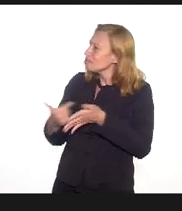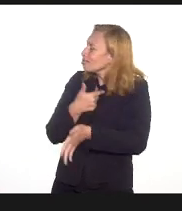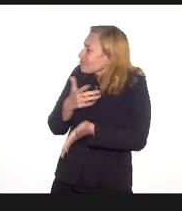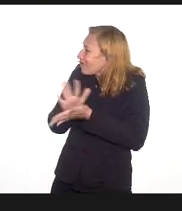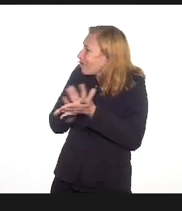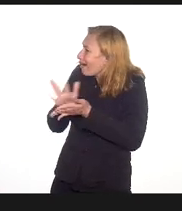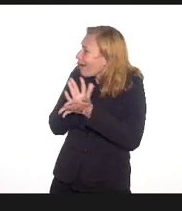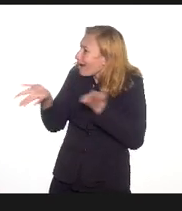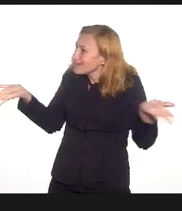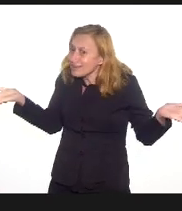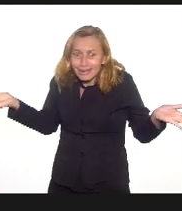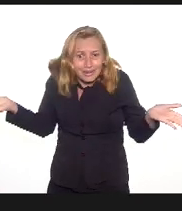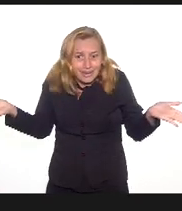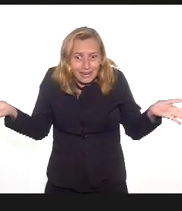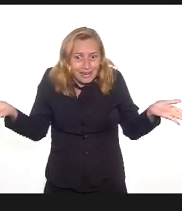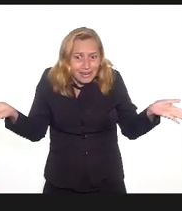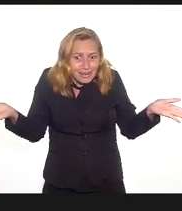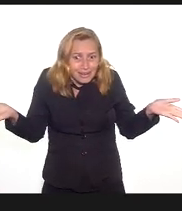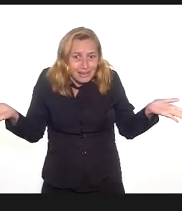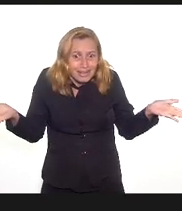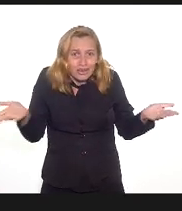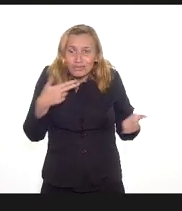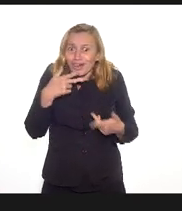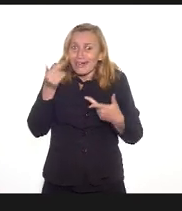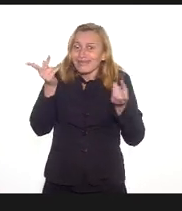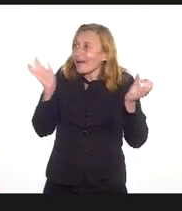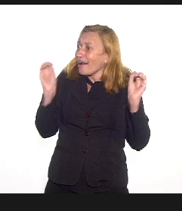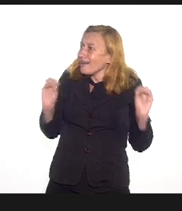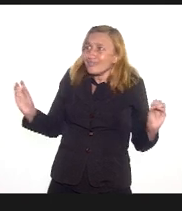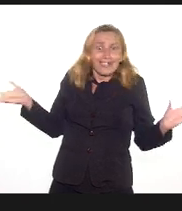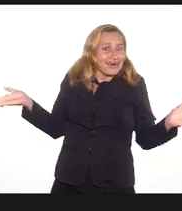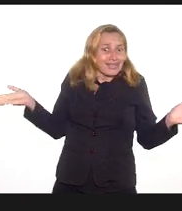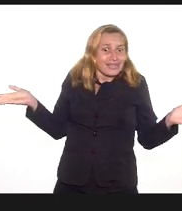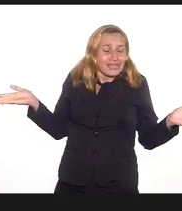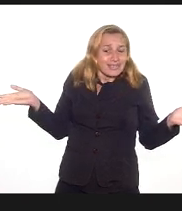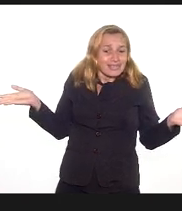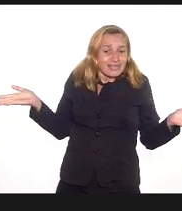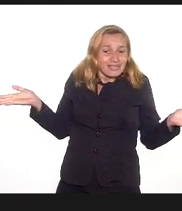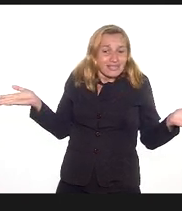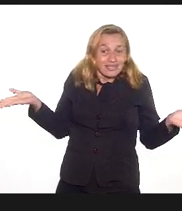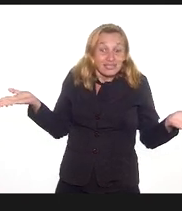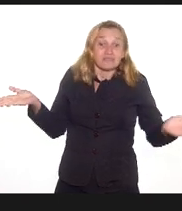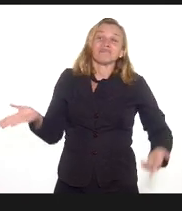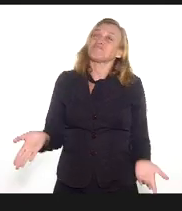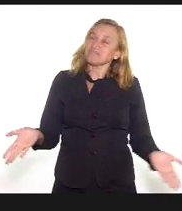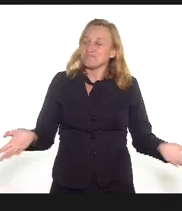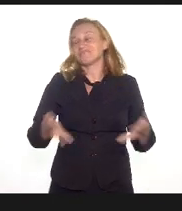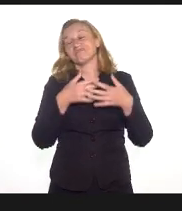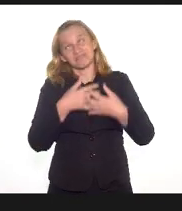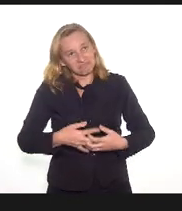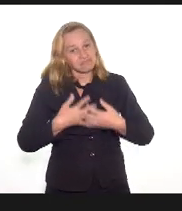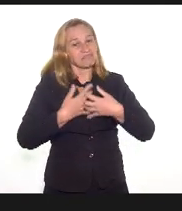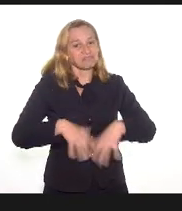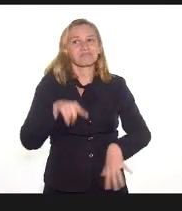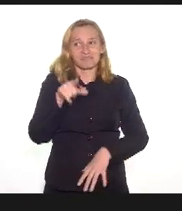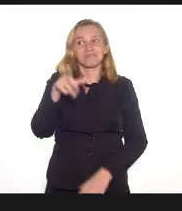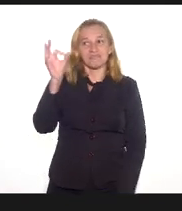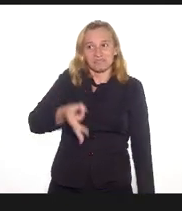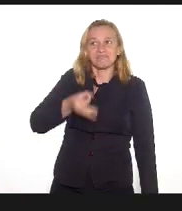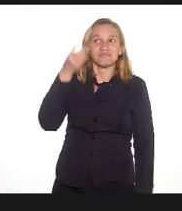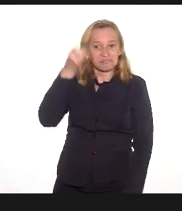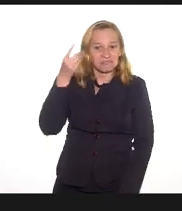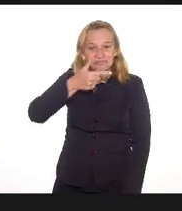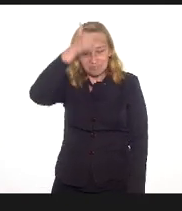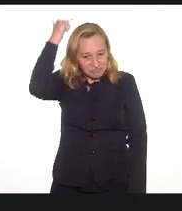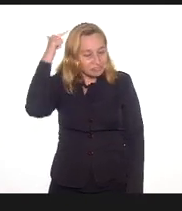sei, ninguém me perguntou se eu quero, eu nem disse se eu quero, não, não fui consultada. Então, é muito complicado. Você está certo, Luiz Paulo.